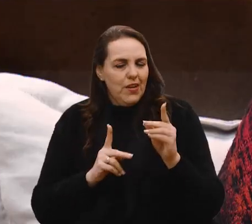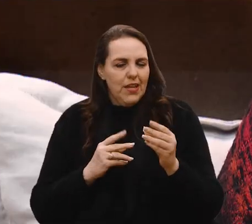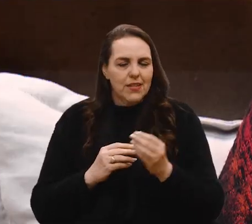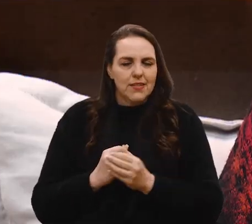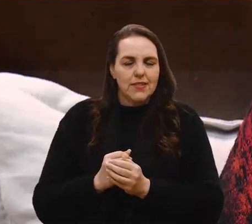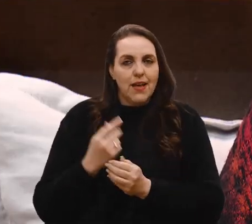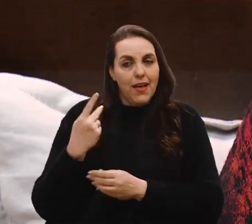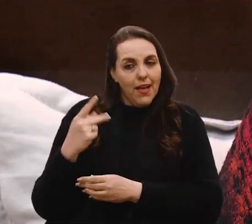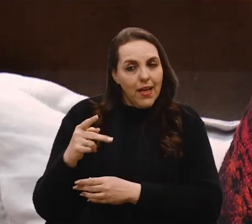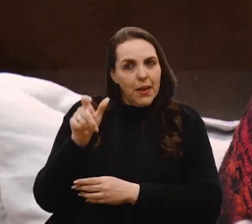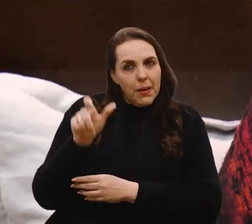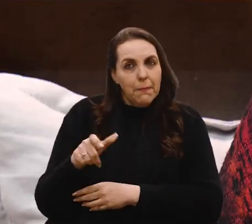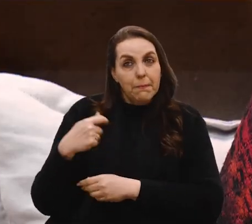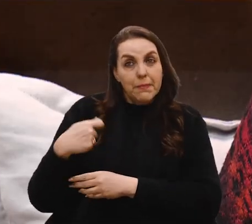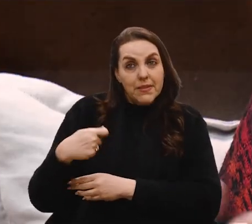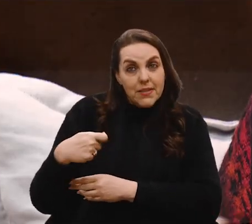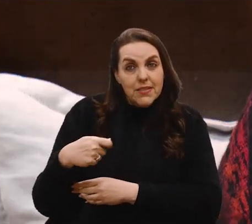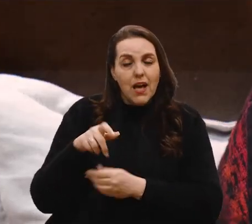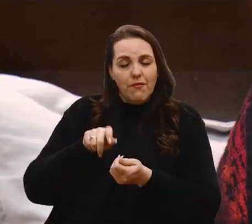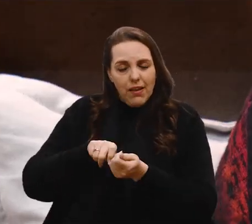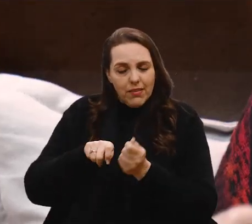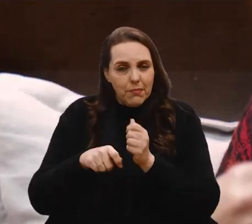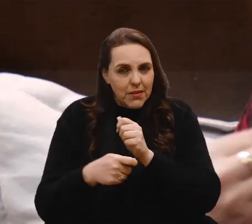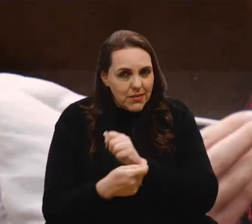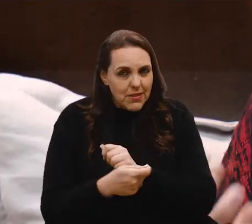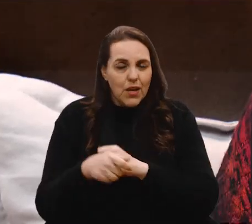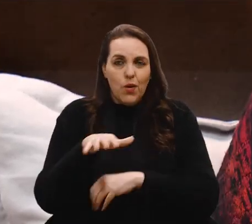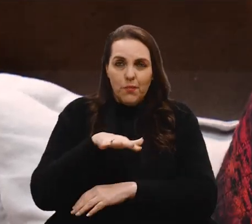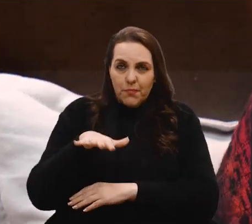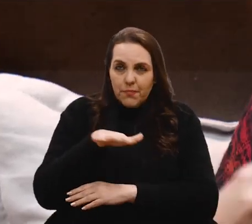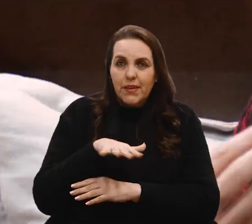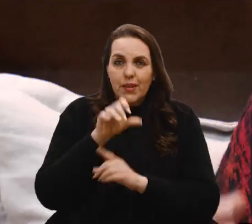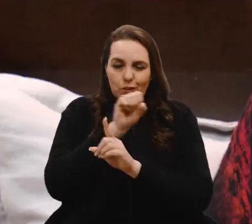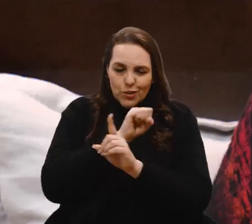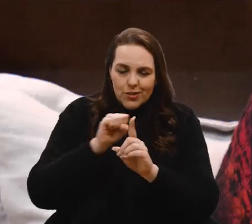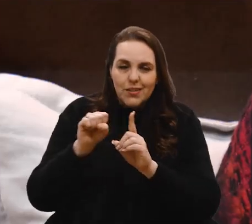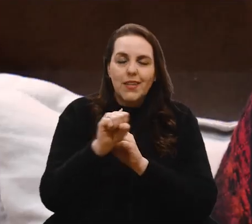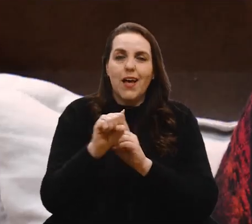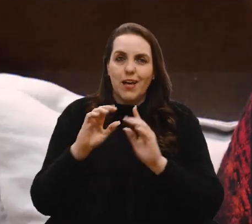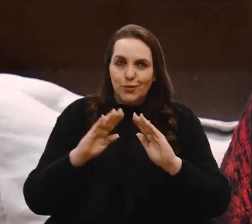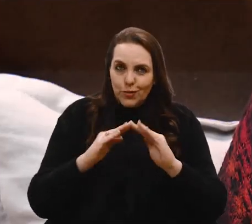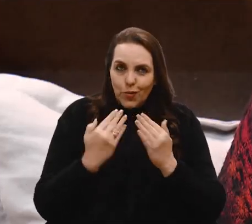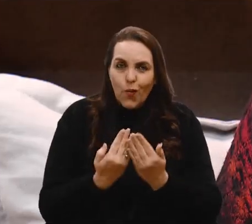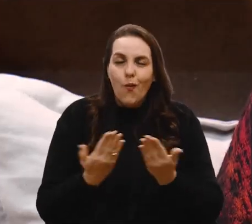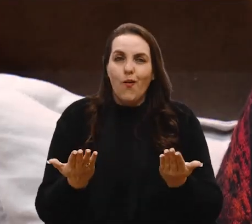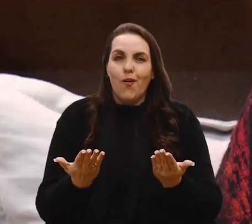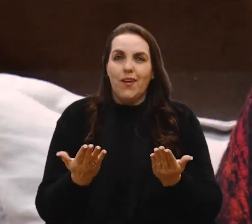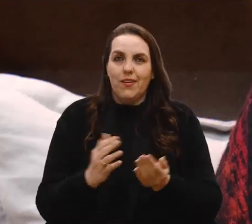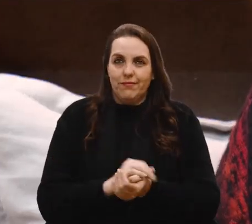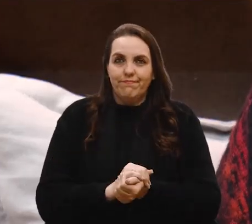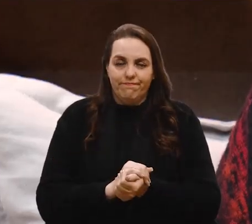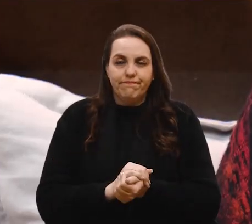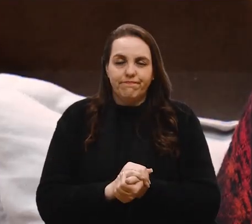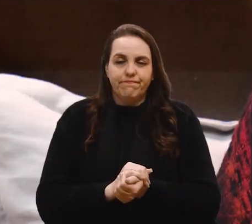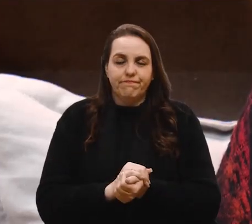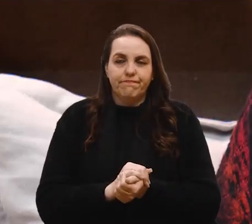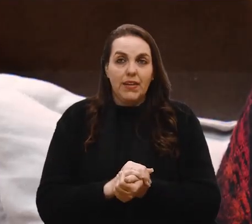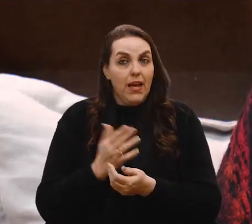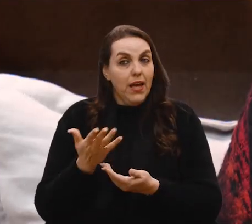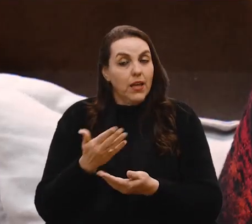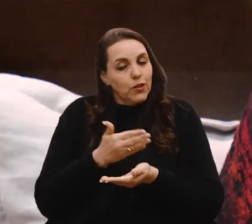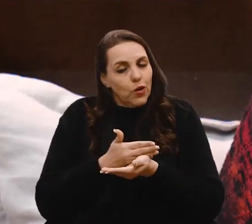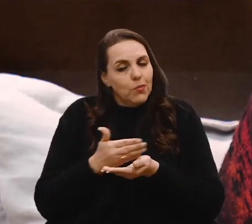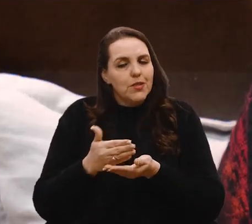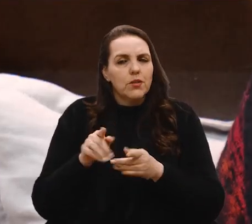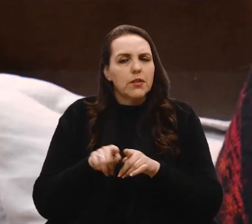que precisava ser adaptado ao meio, à sociedade, à escola, ao meio social. Aí começou